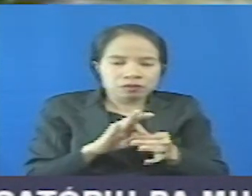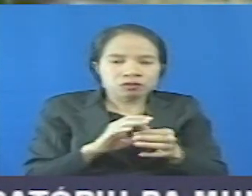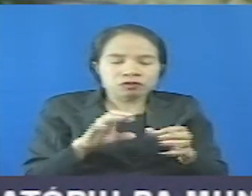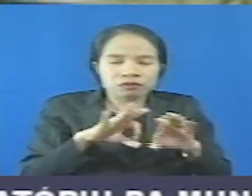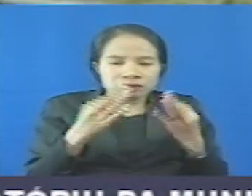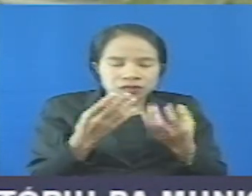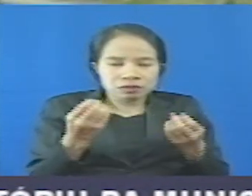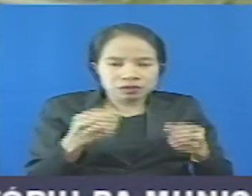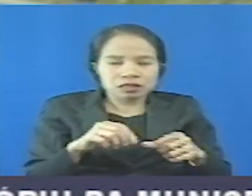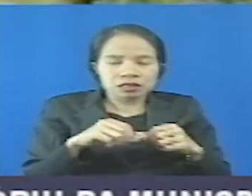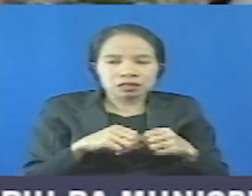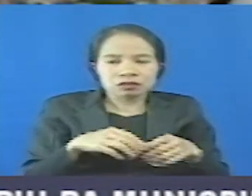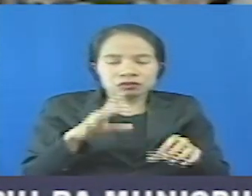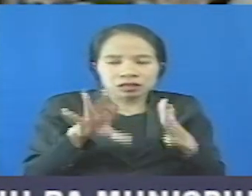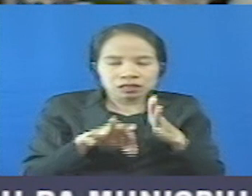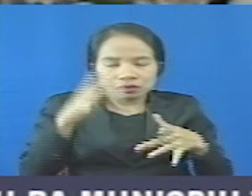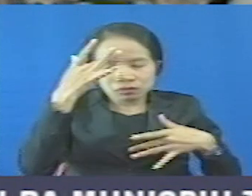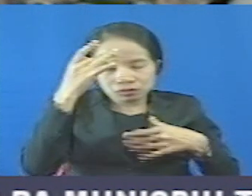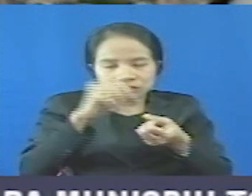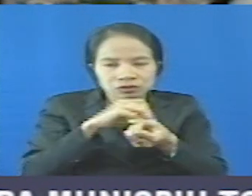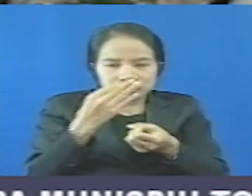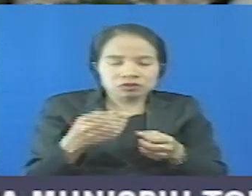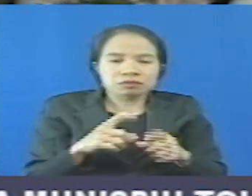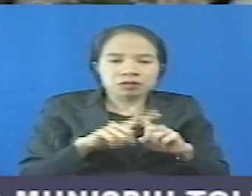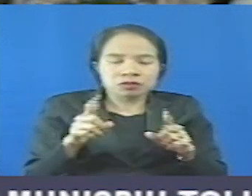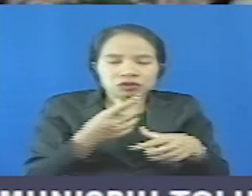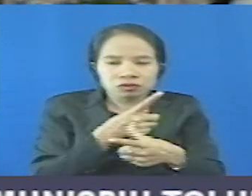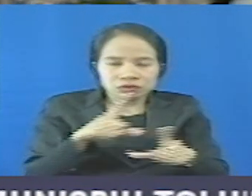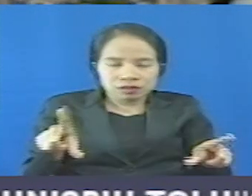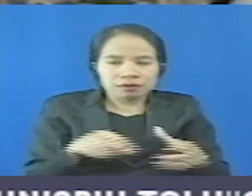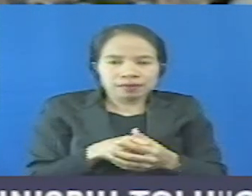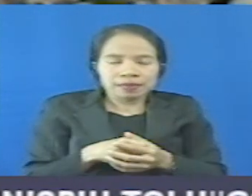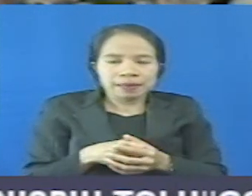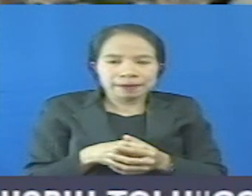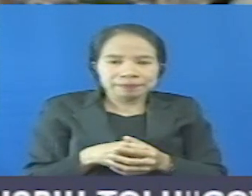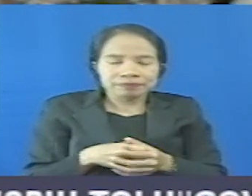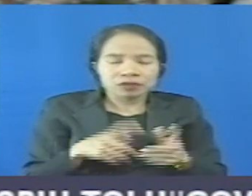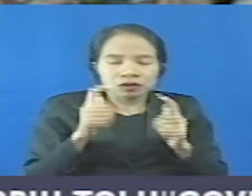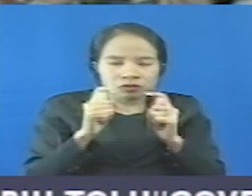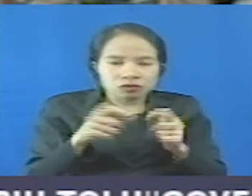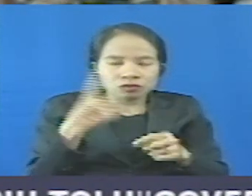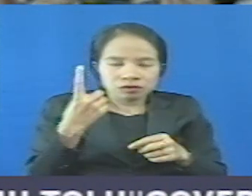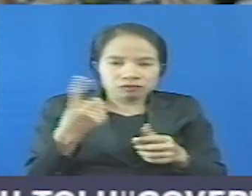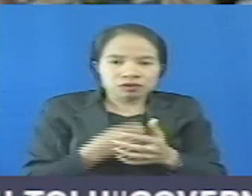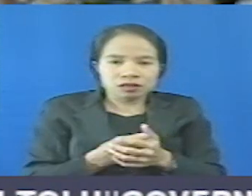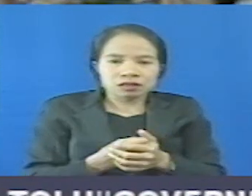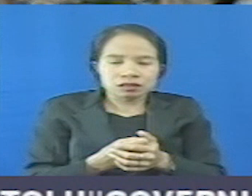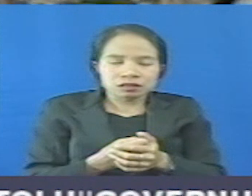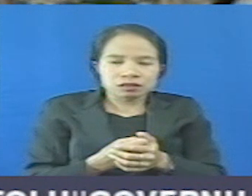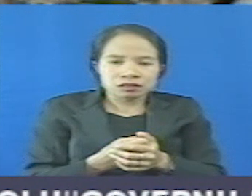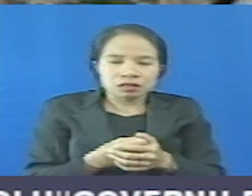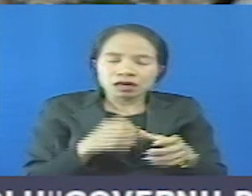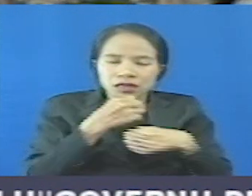COVID-19 nebe continua lá o livre. Centro Integrado de Gestão em Crise de Sales Pinto Município Balcão tenta na fate para a